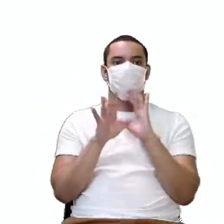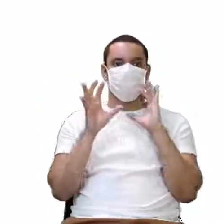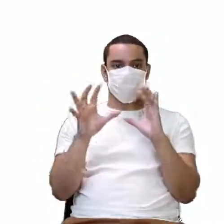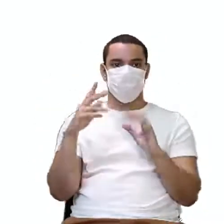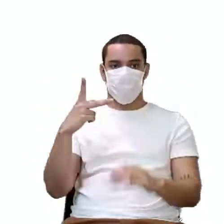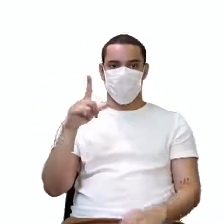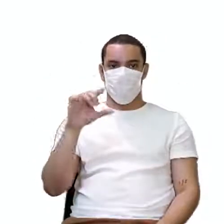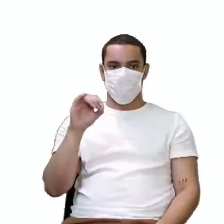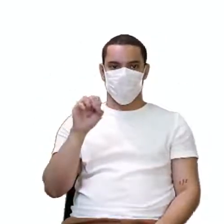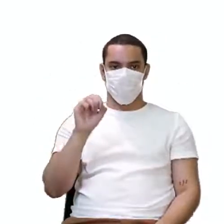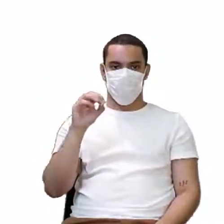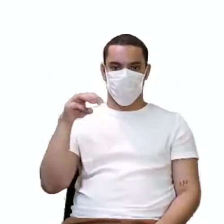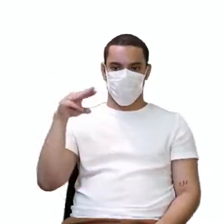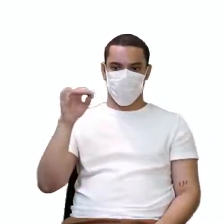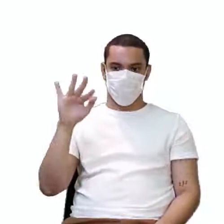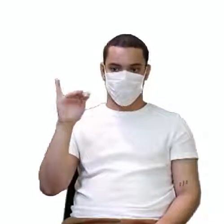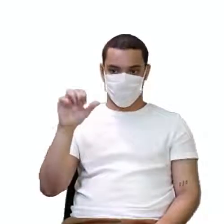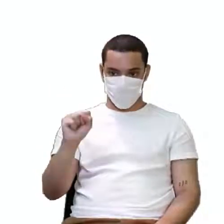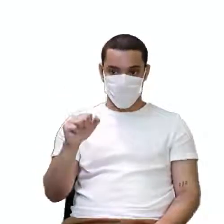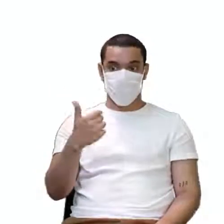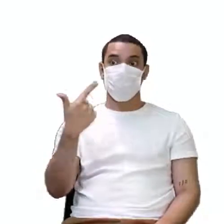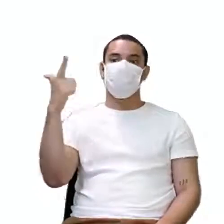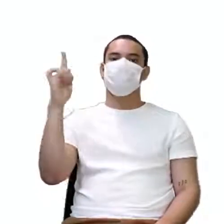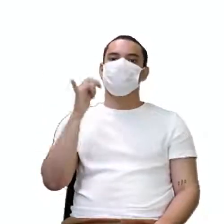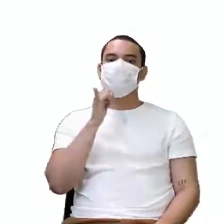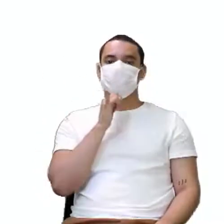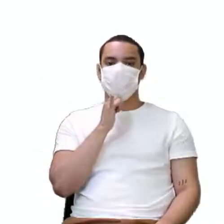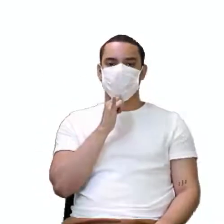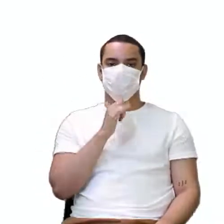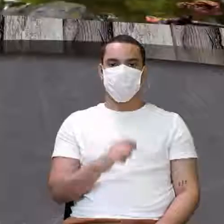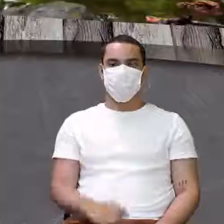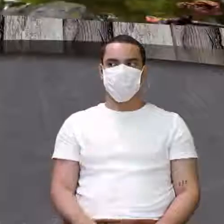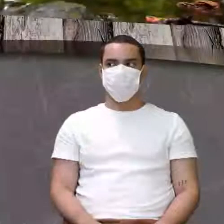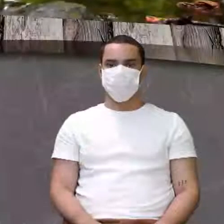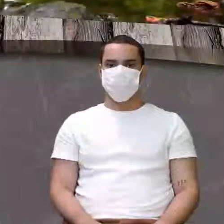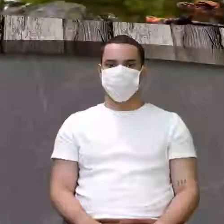plesiomórficas. Outro exemplo, olha aqui para mim.